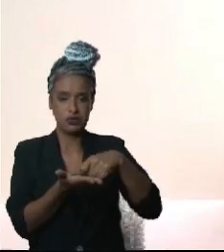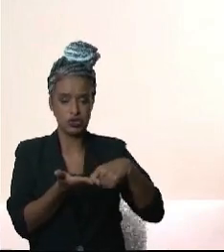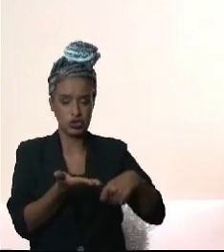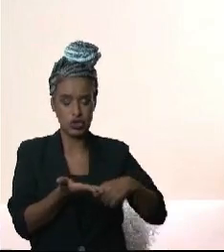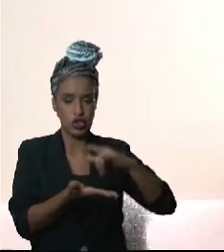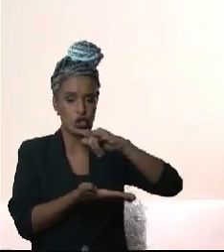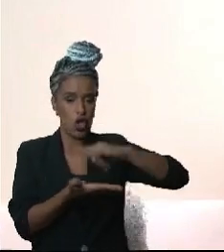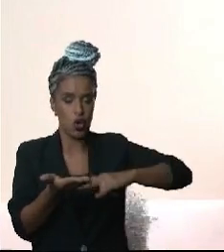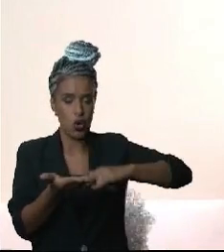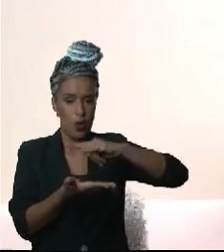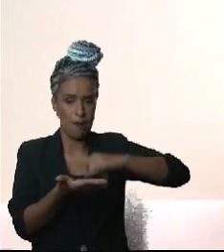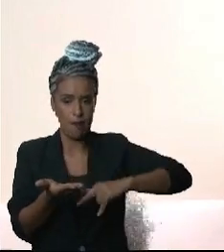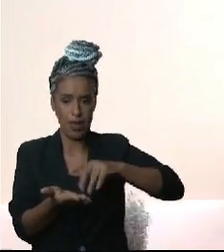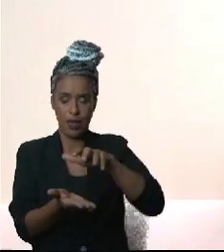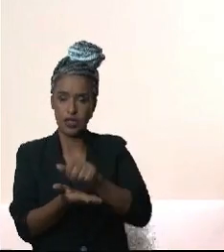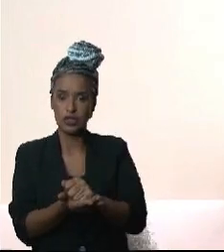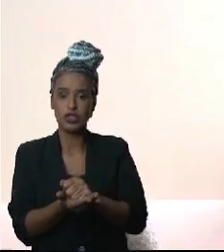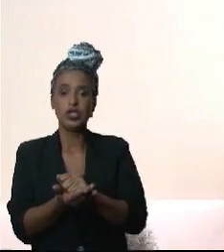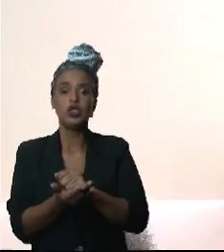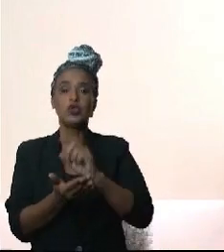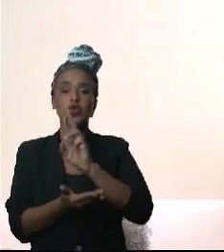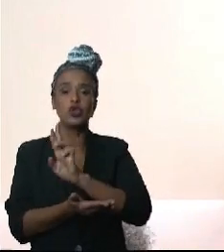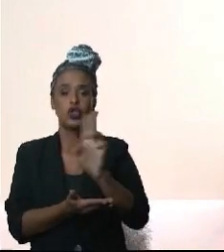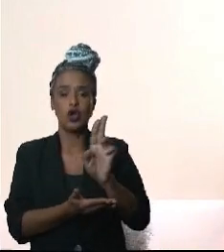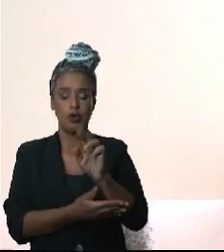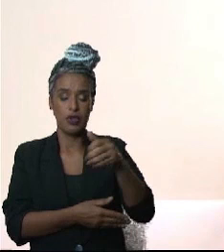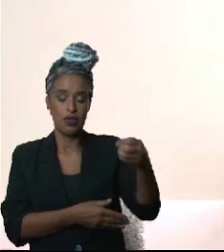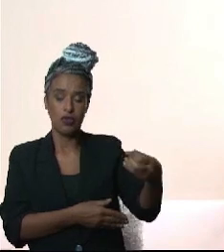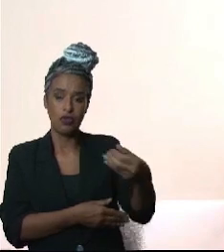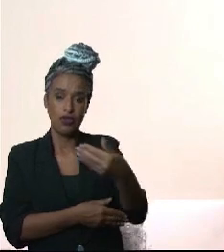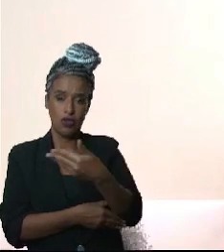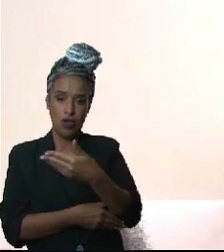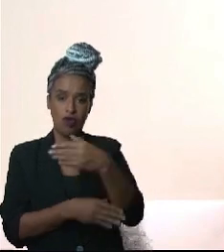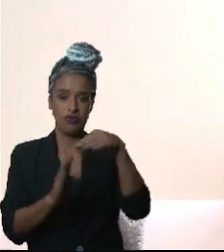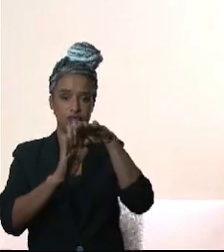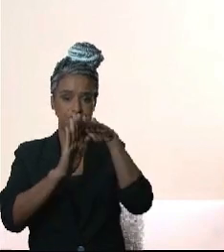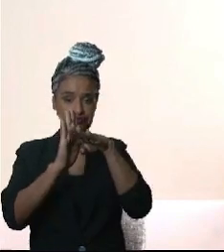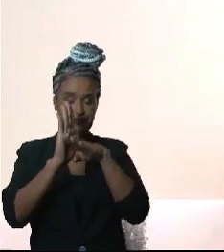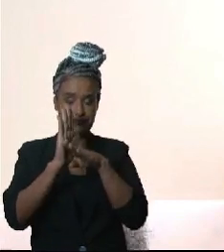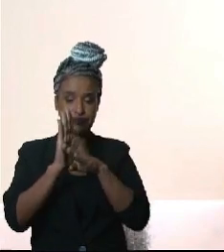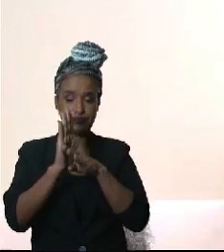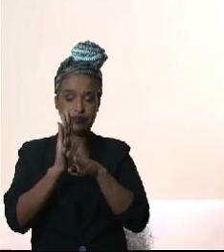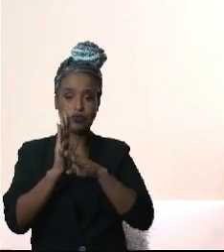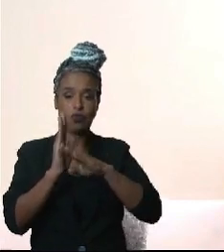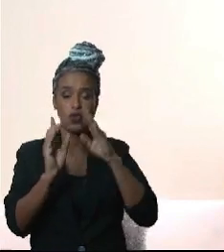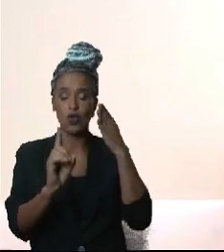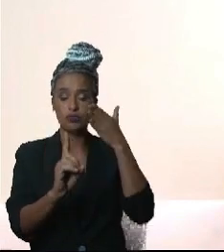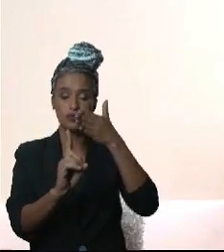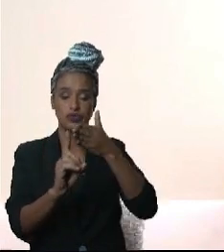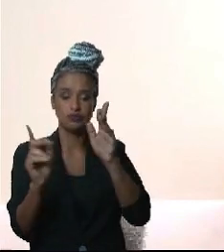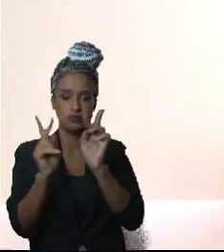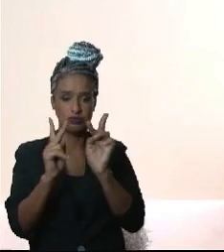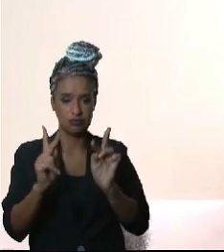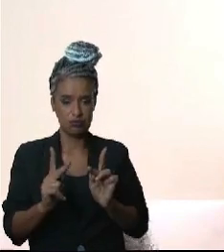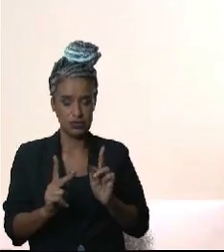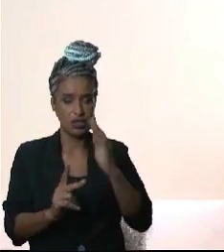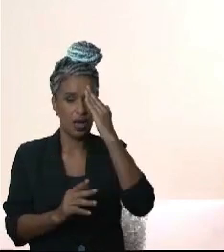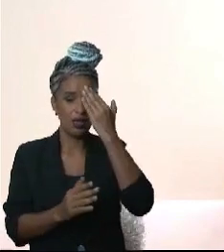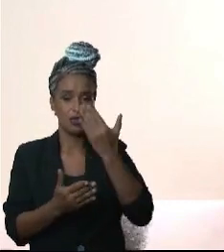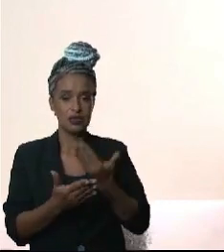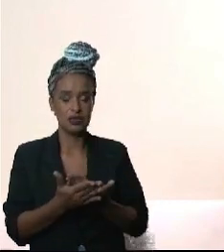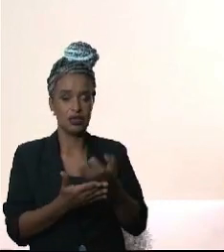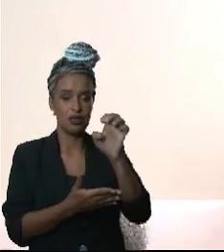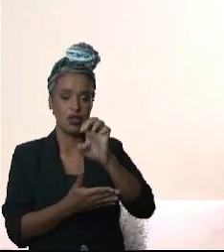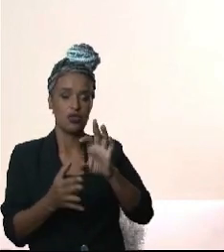exemplo, um documento que se chama A Nova Agenda para a Paz. Nós indicamos que a União Europeia é favorável à reforma do Conselho